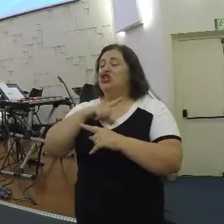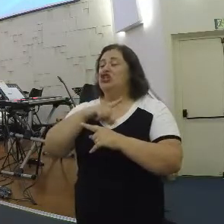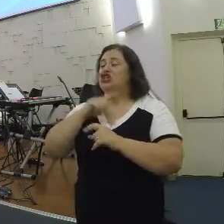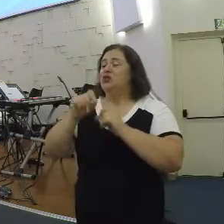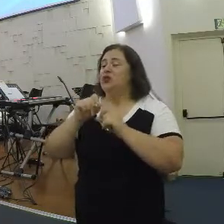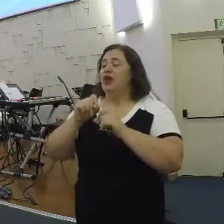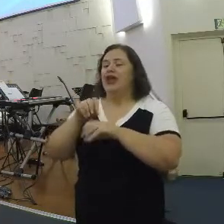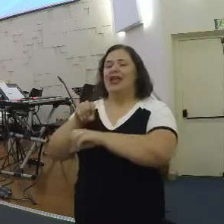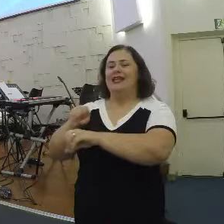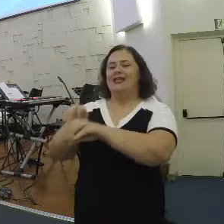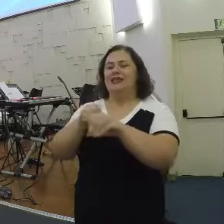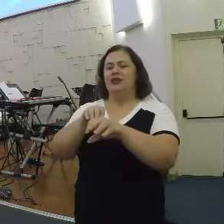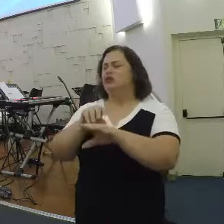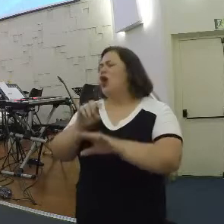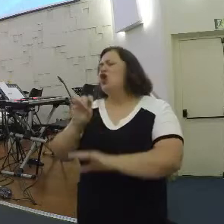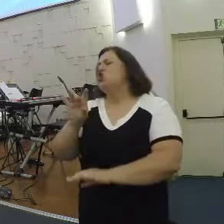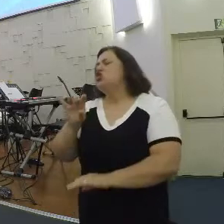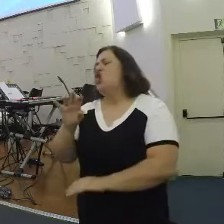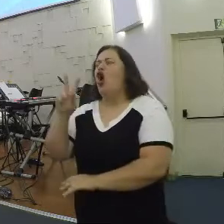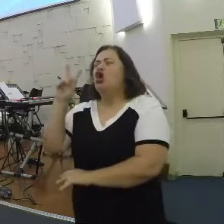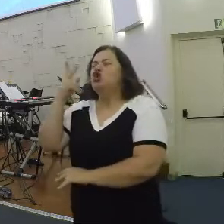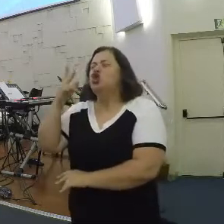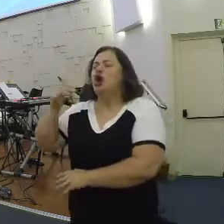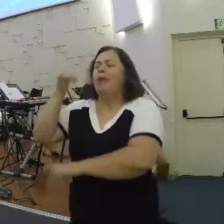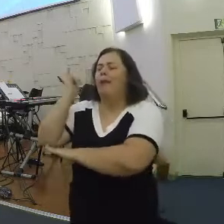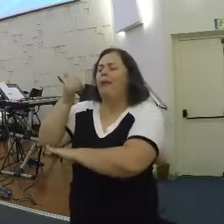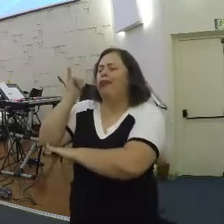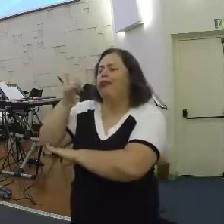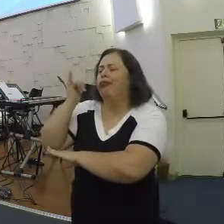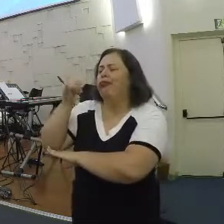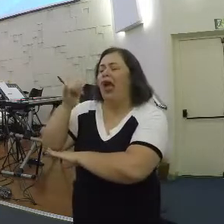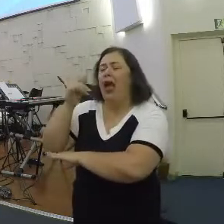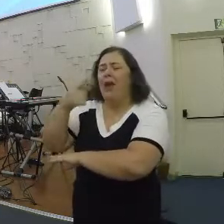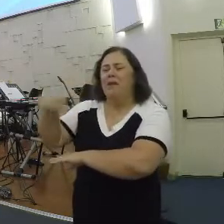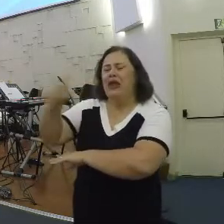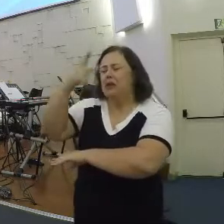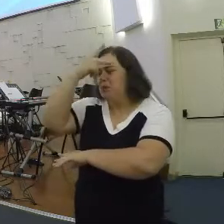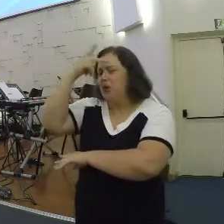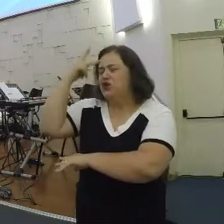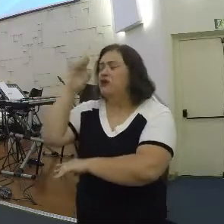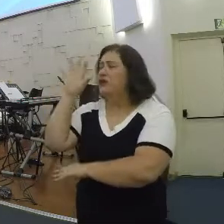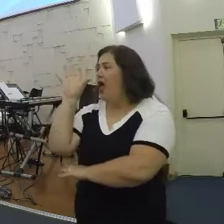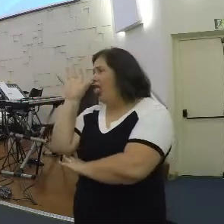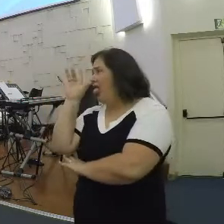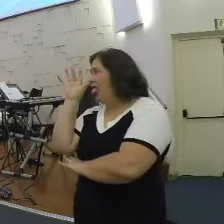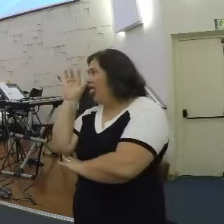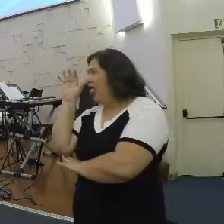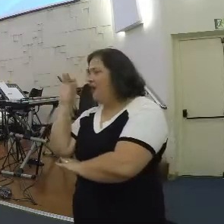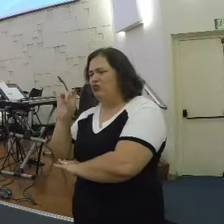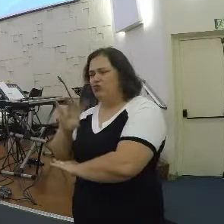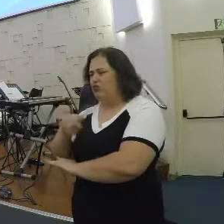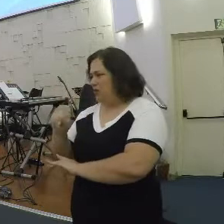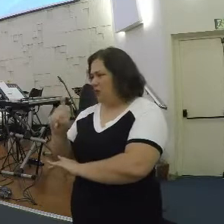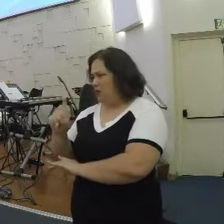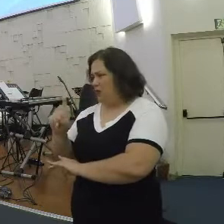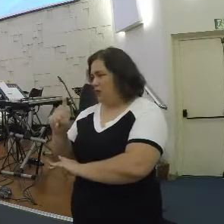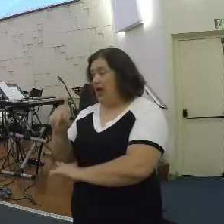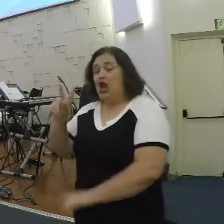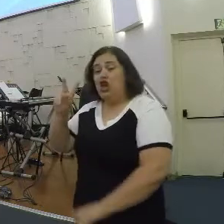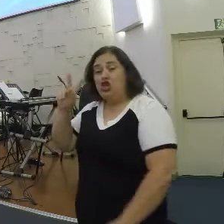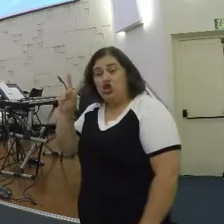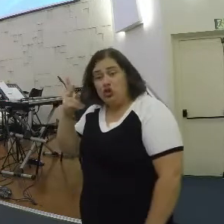ocupar o tempo, não eram histórias para semear tradições, não eram histórias que apenas